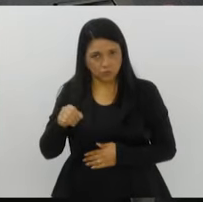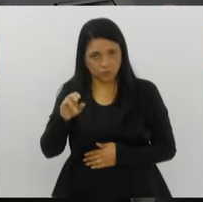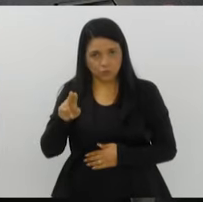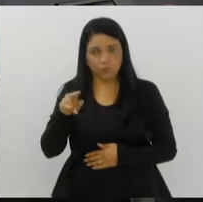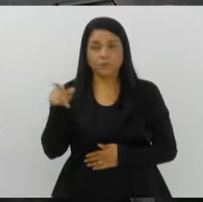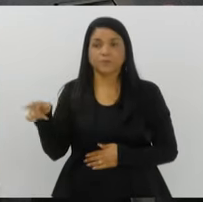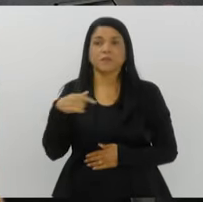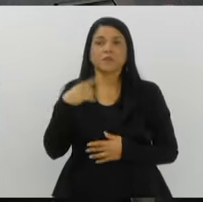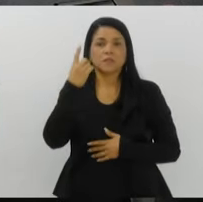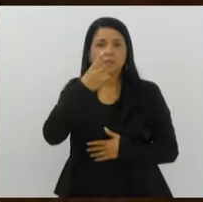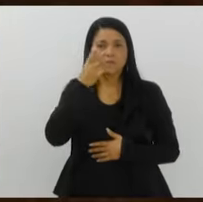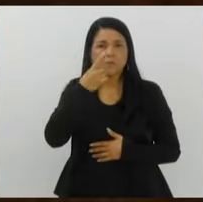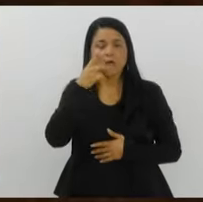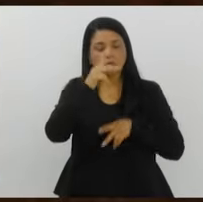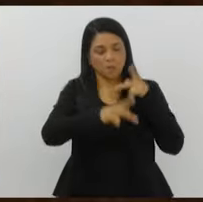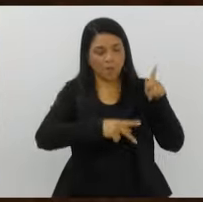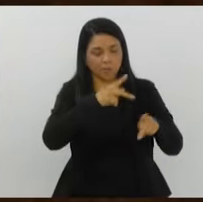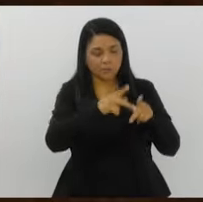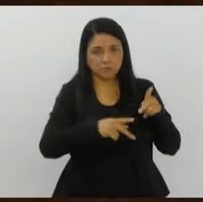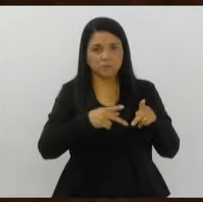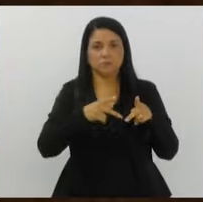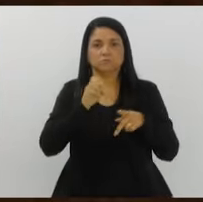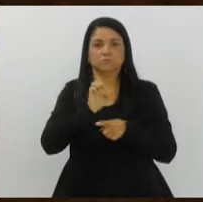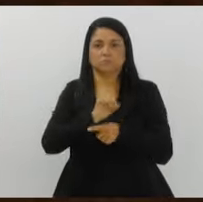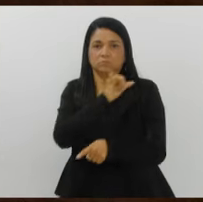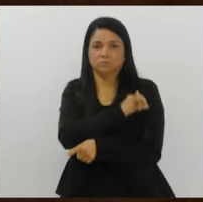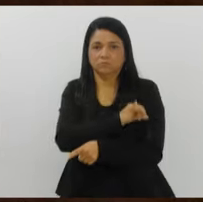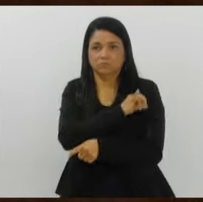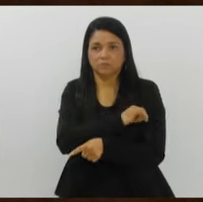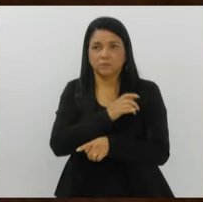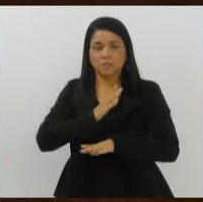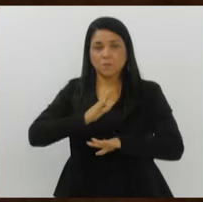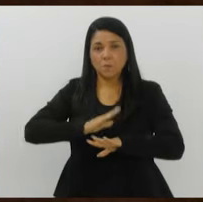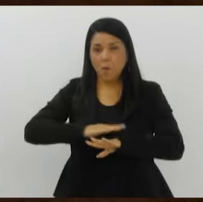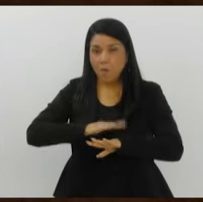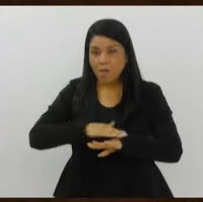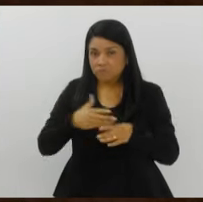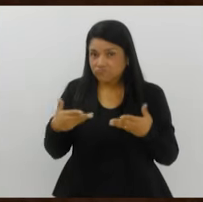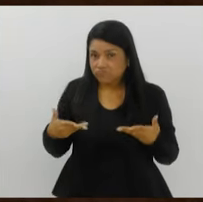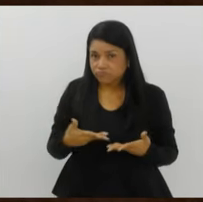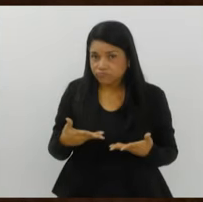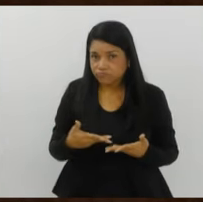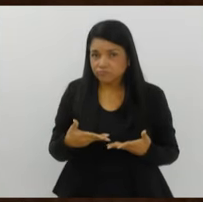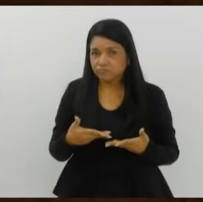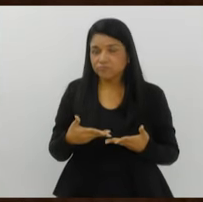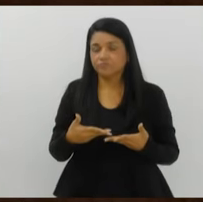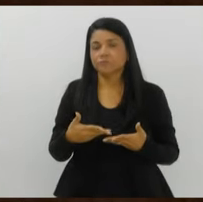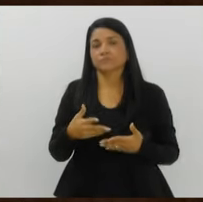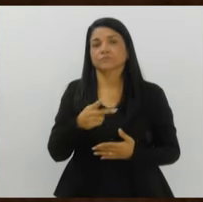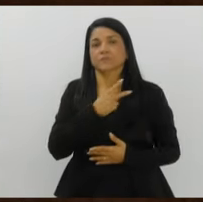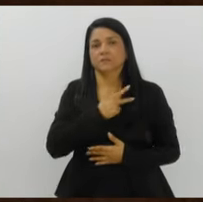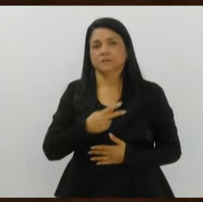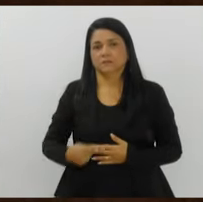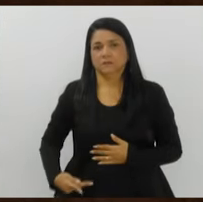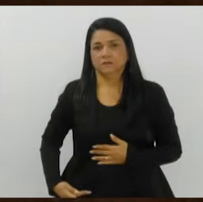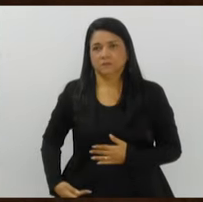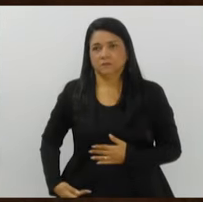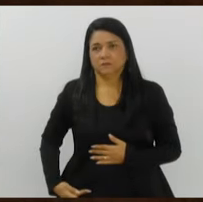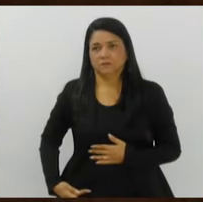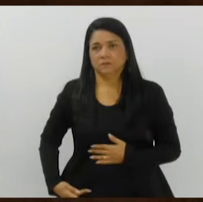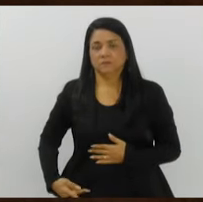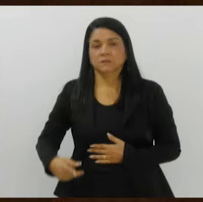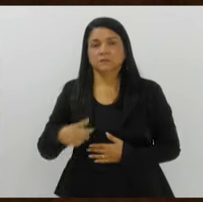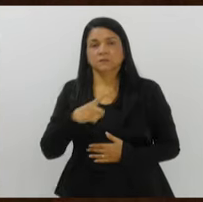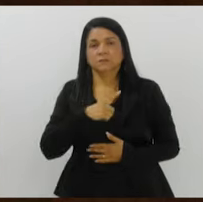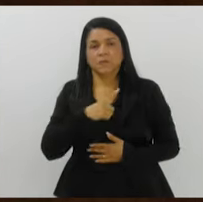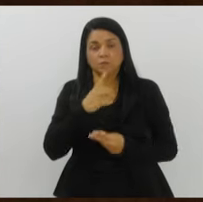do Estado do Rio de Janeiro, neste exato momento, senhora presidente, nós